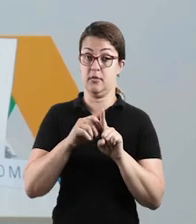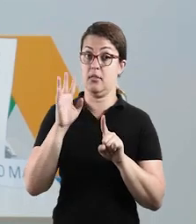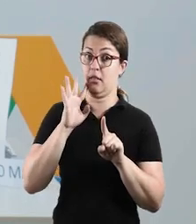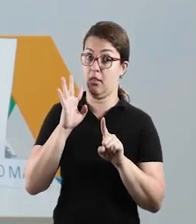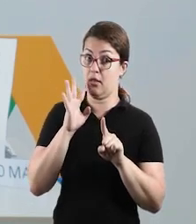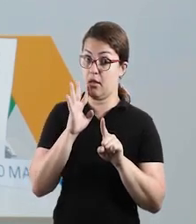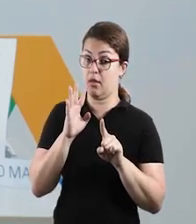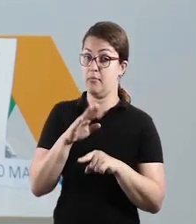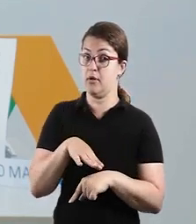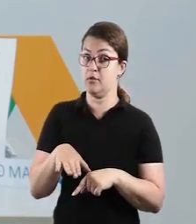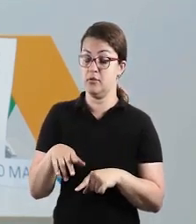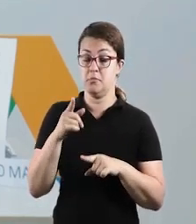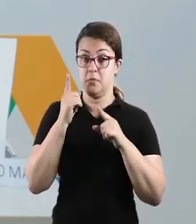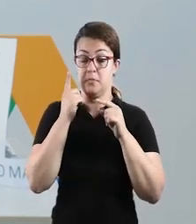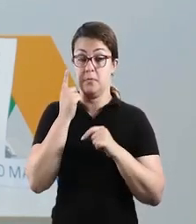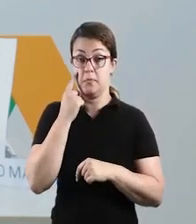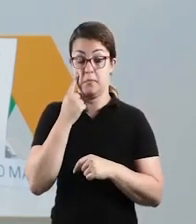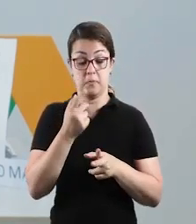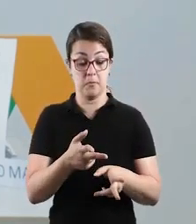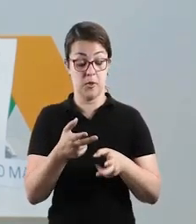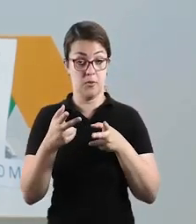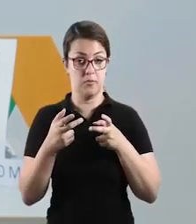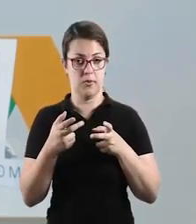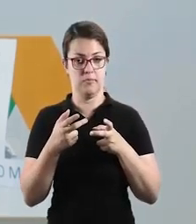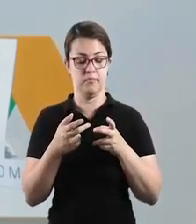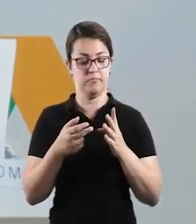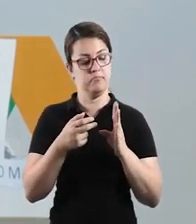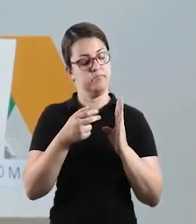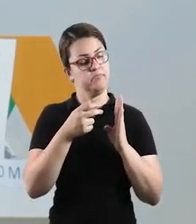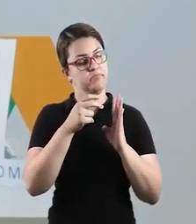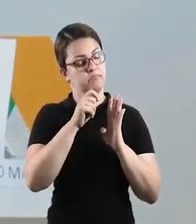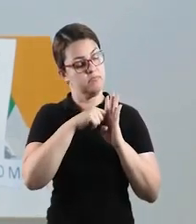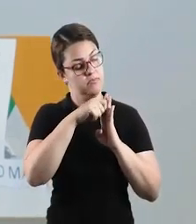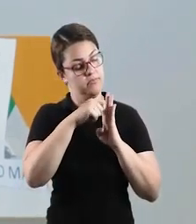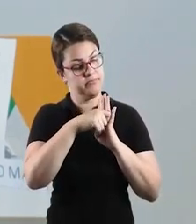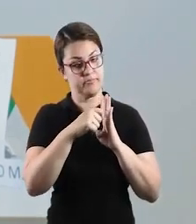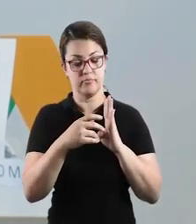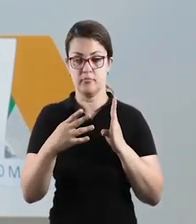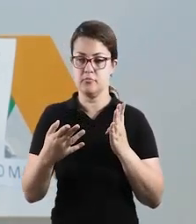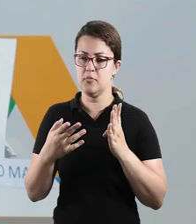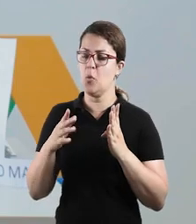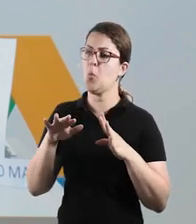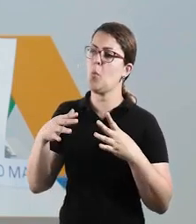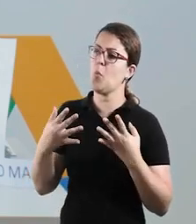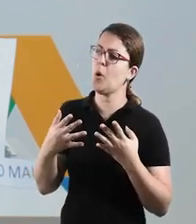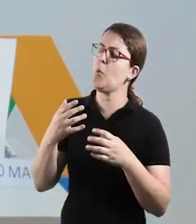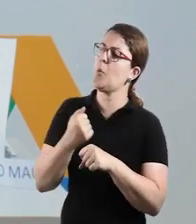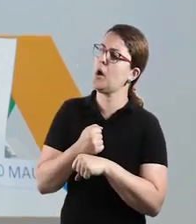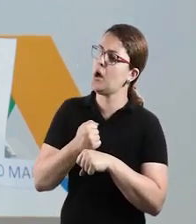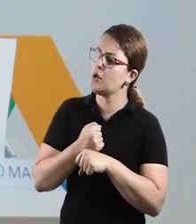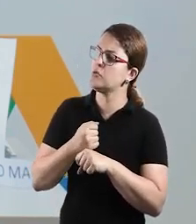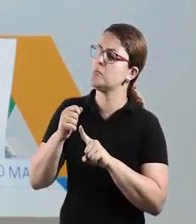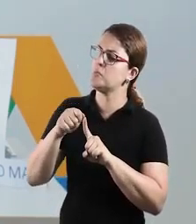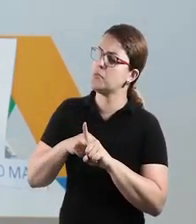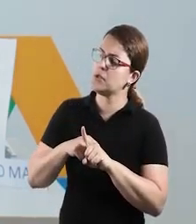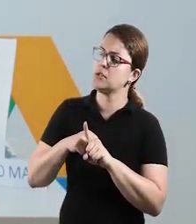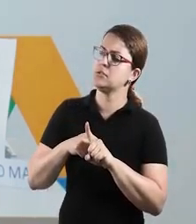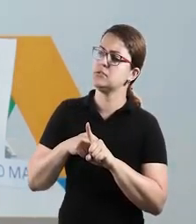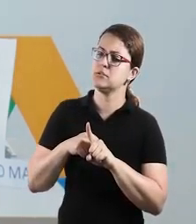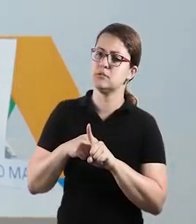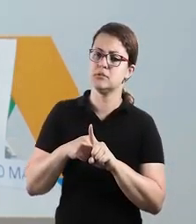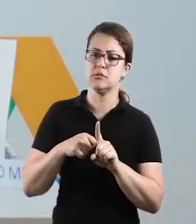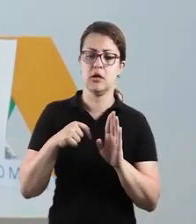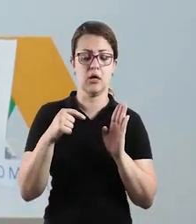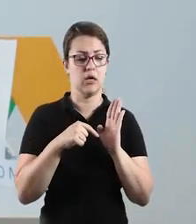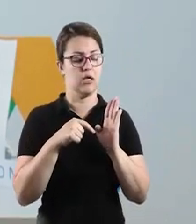Olha que interessante, para a criança poder observar. Então ela observa e você faz as perguntas. De que ano e mês é esse calendário? Então ela vai